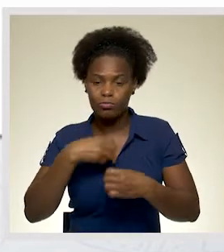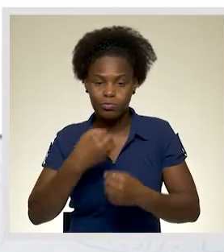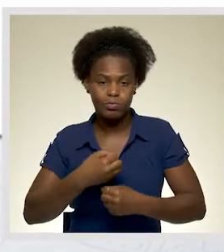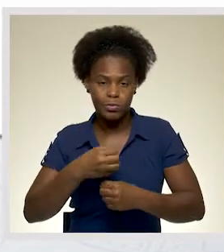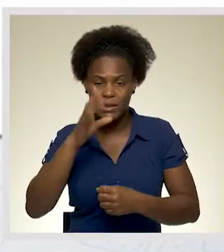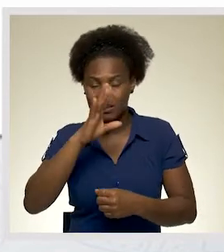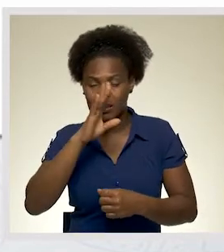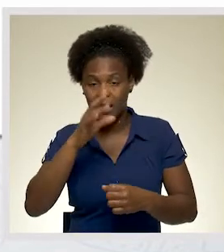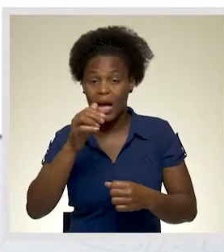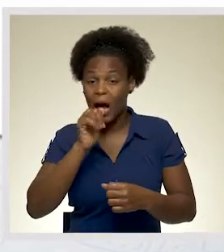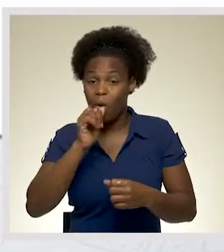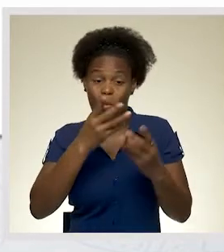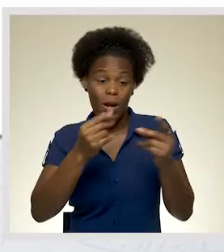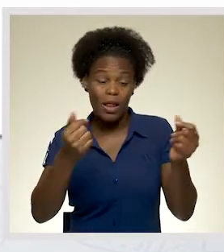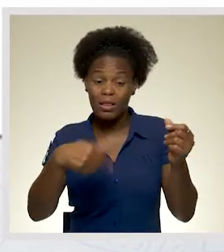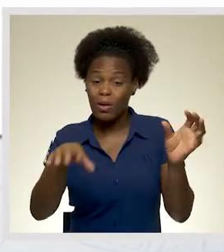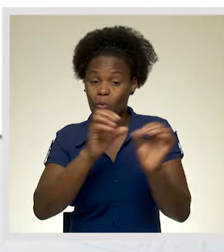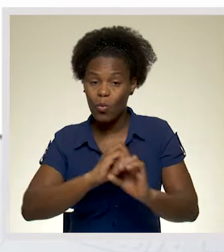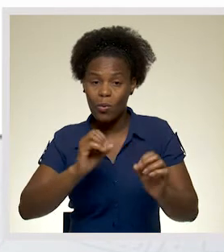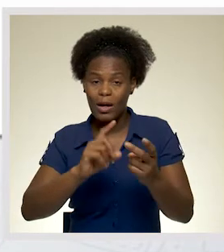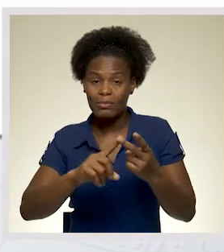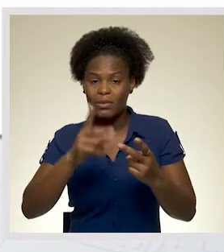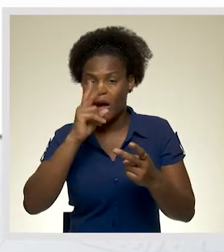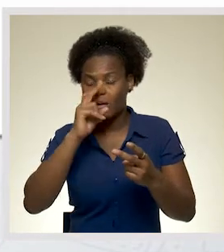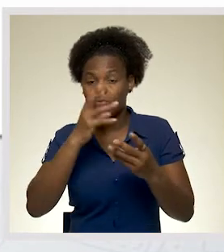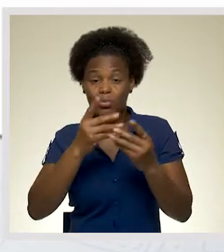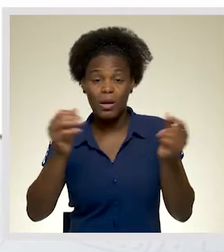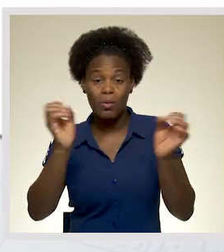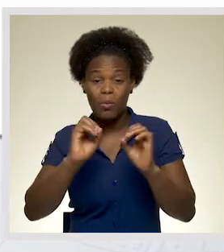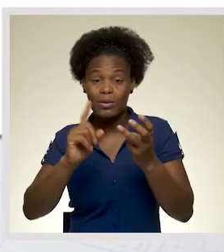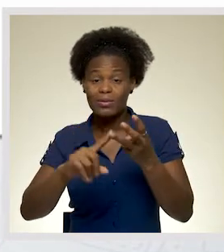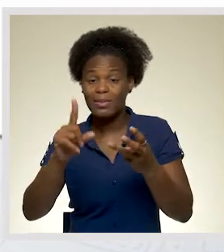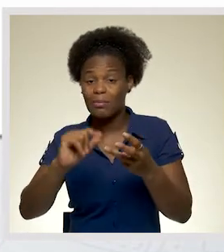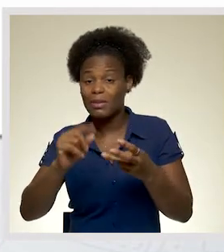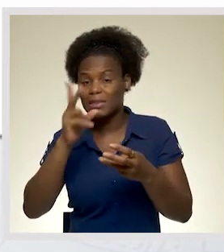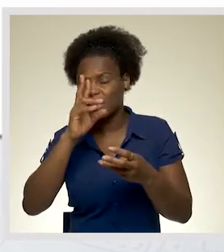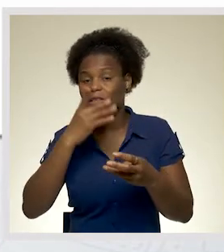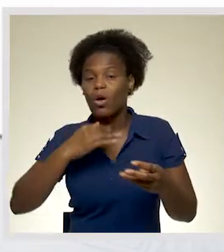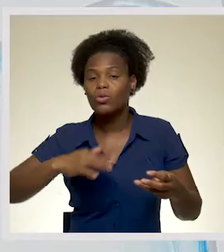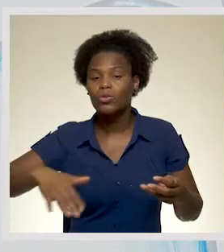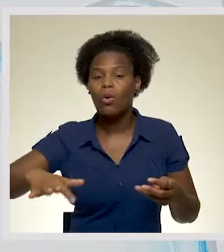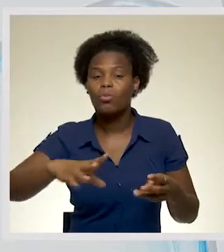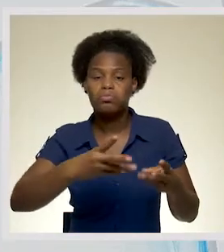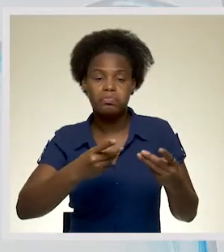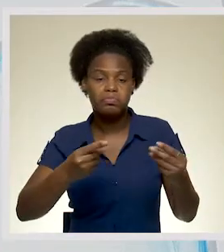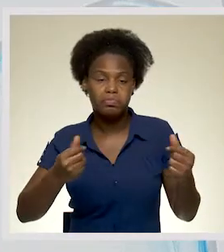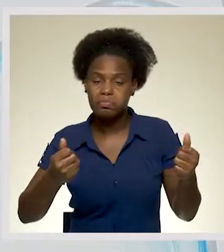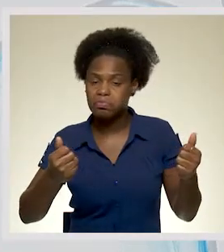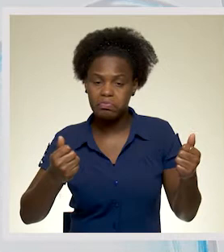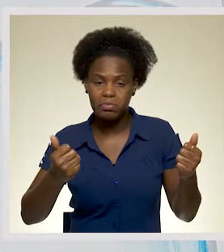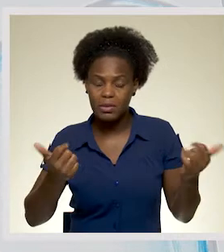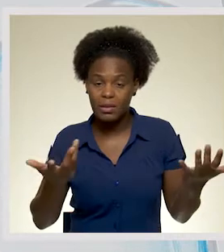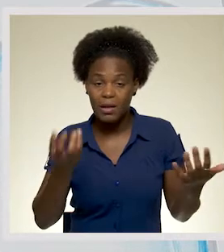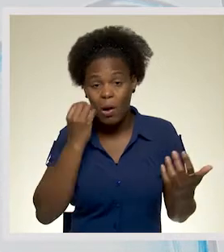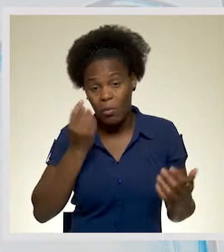houver água de qualidade, ar de qualidade e solo com qualidade.